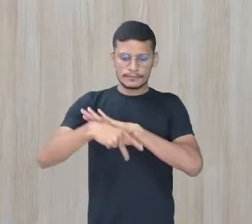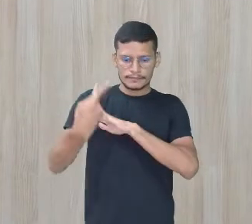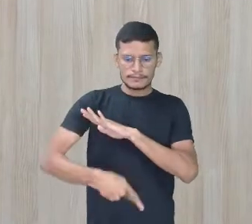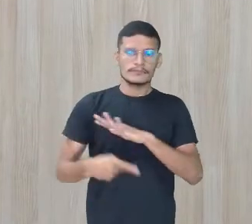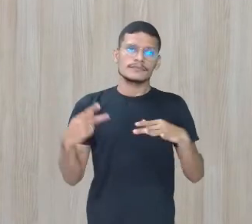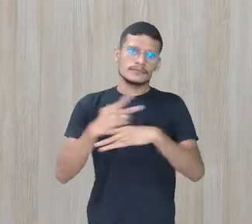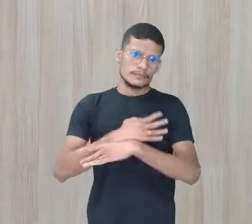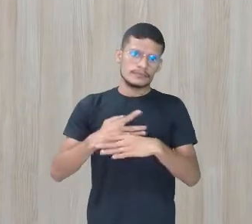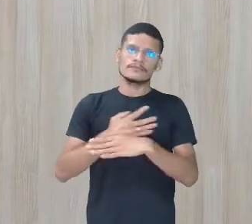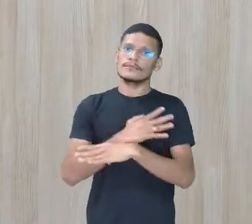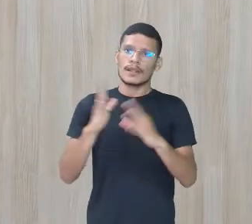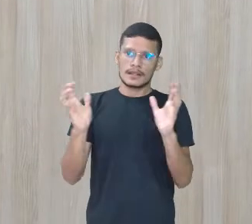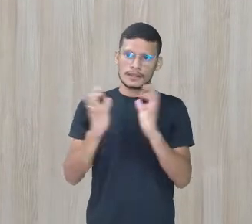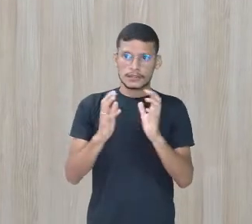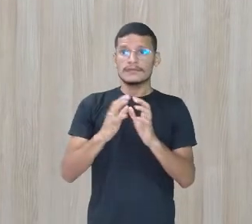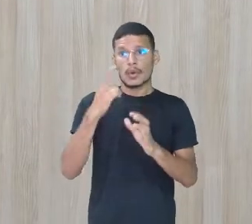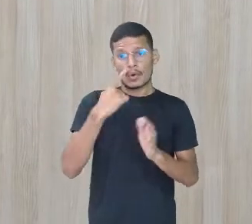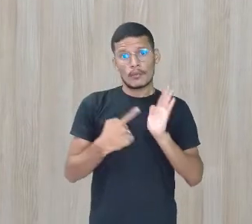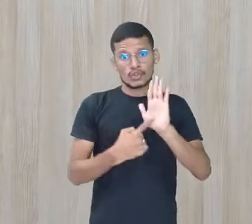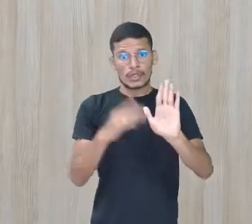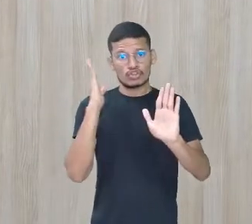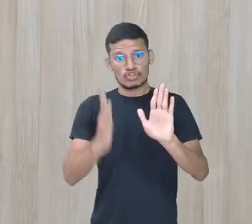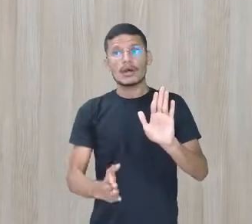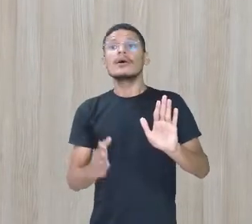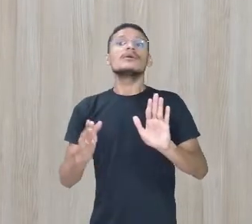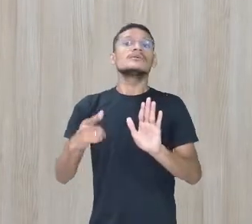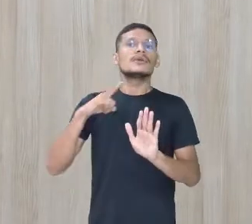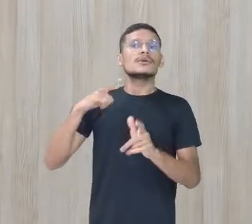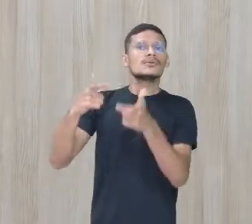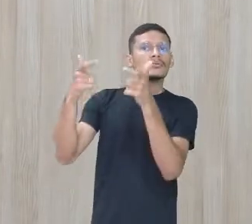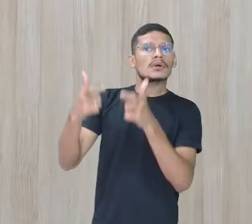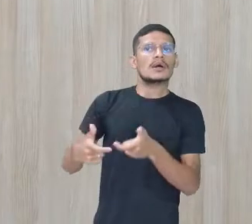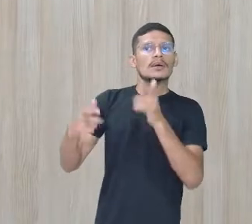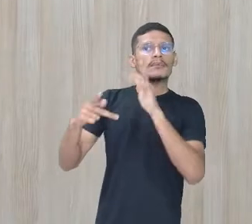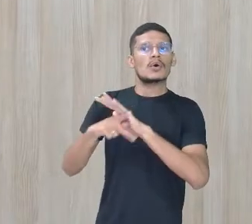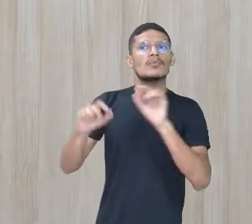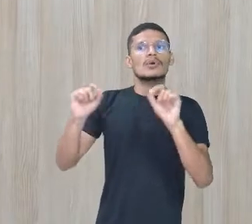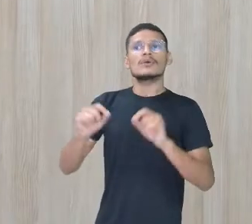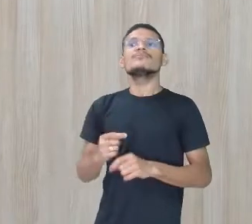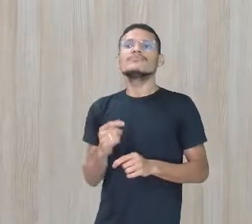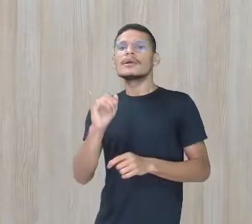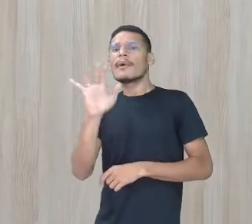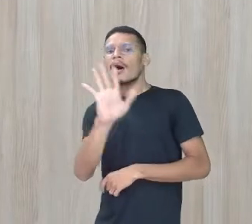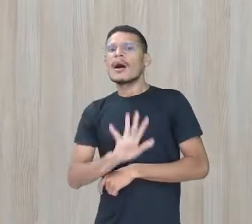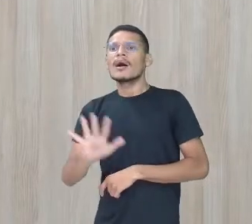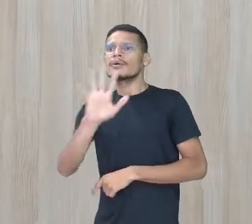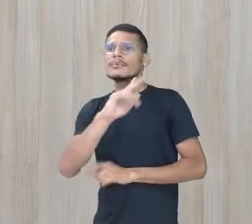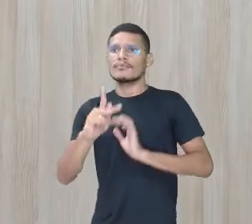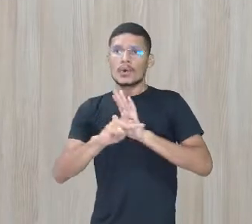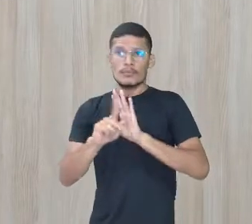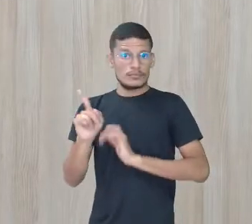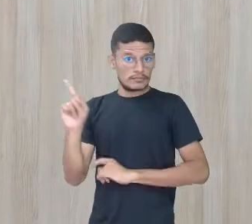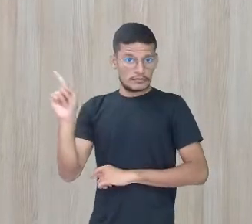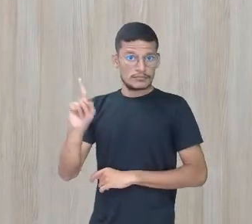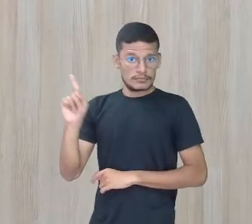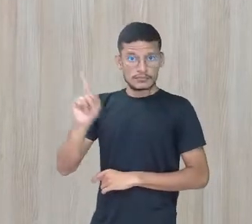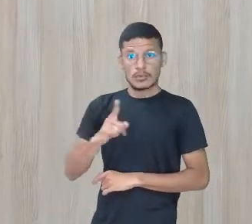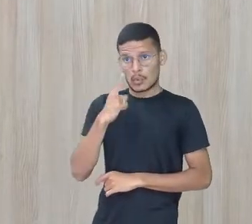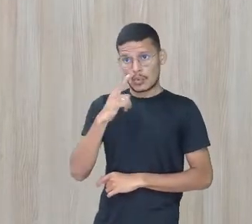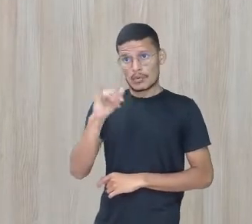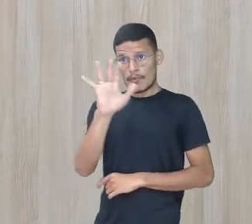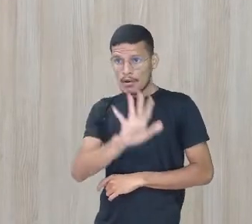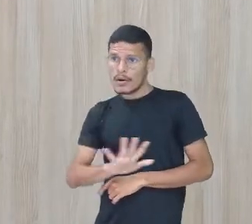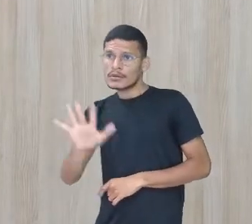na cidade do Recife, né? Então, como eu mostrei aqui para vocês, a gente tem aqui um recorte, né, do Google Earth, né? A gente tem aqui